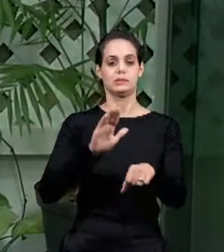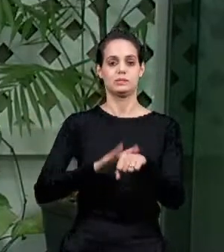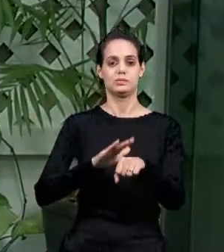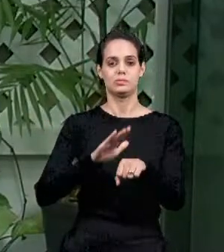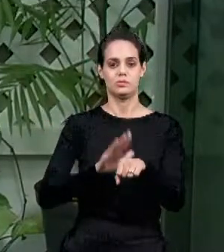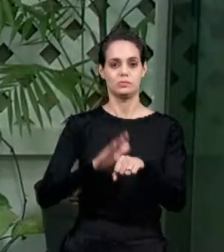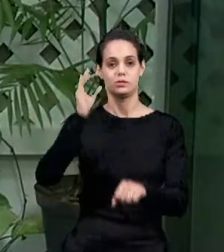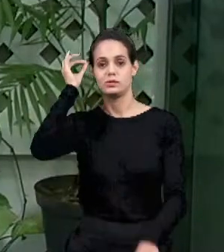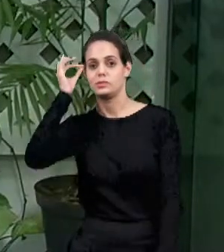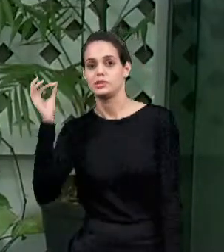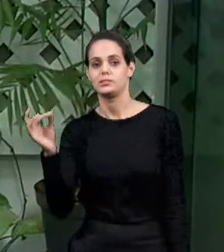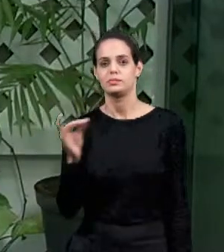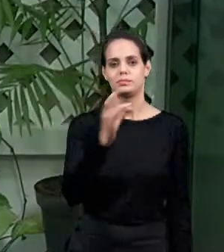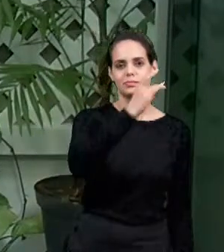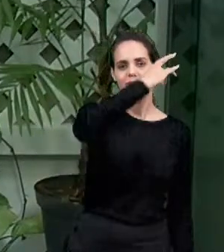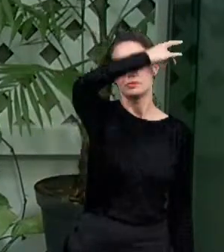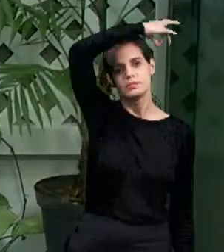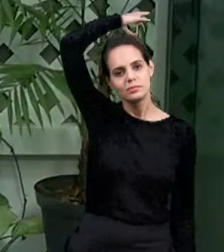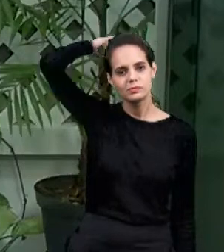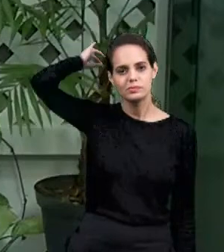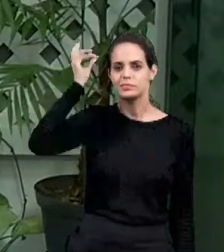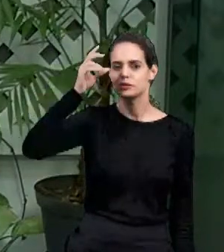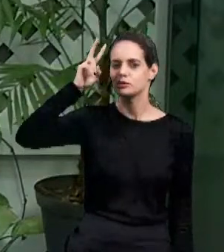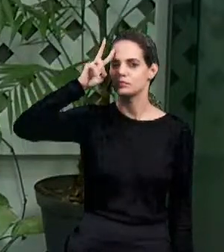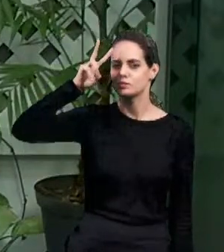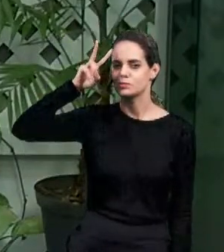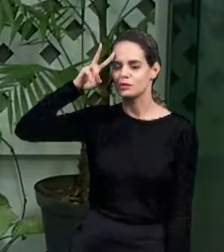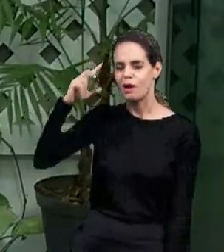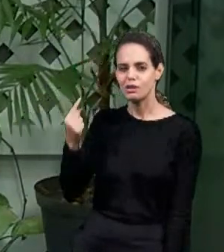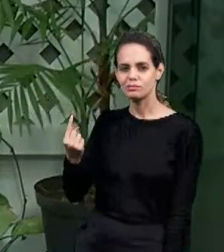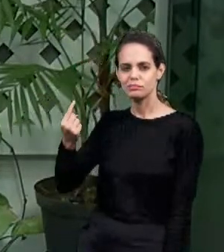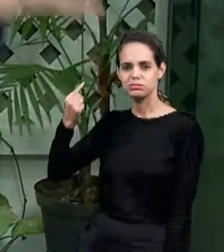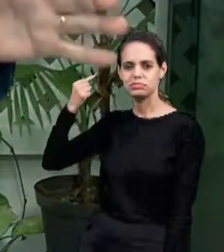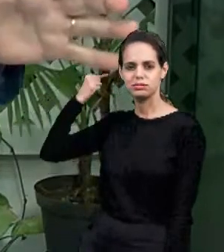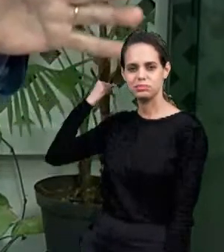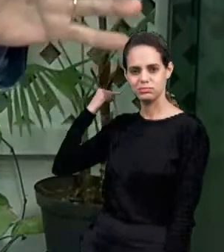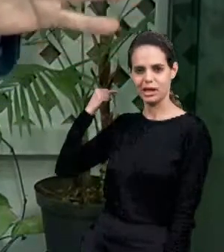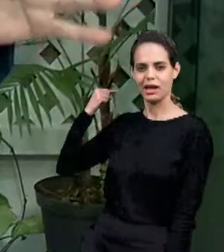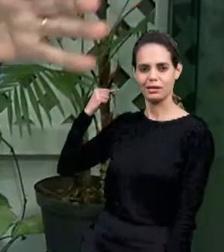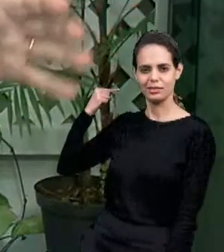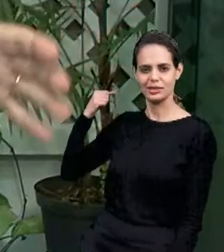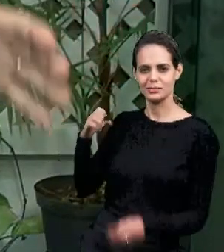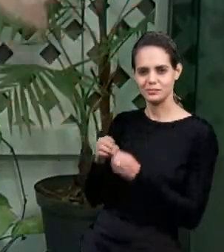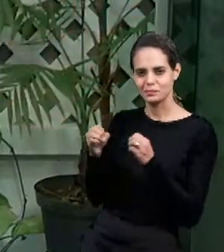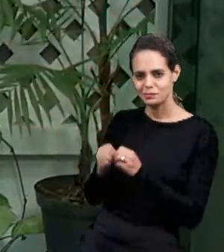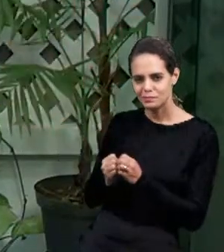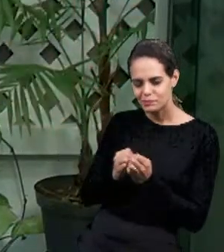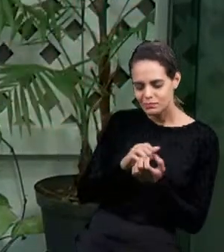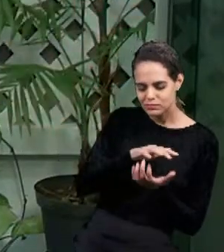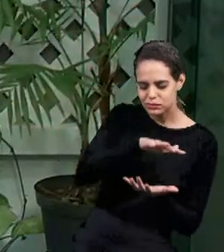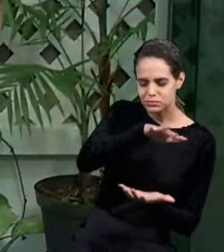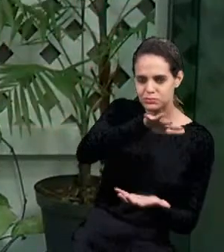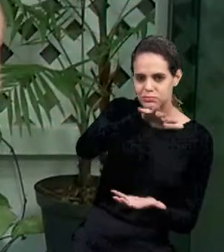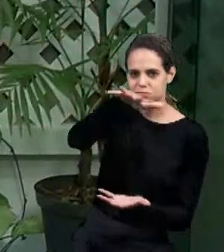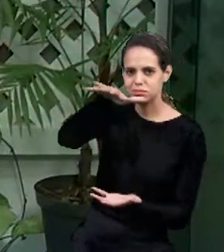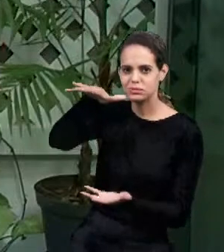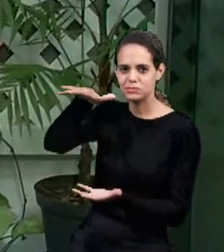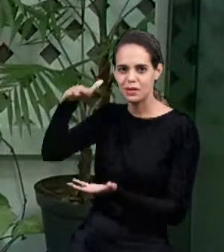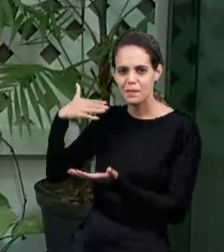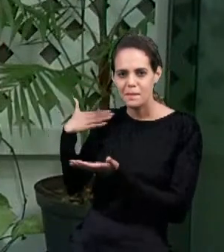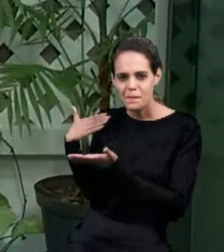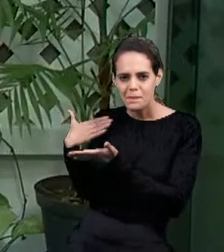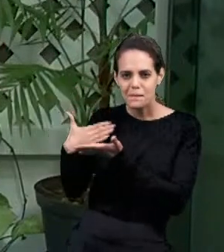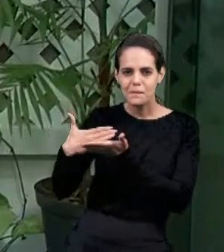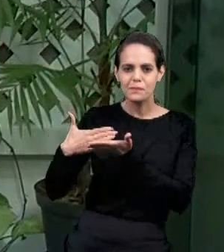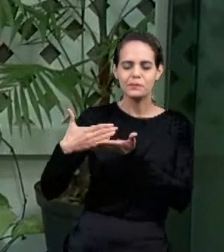o decorrer da história da criação. A partir da criação, o Espírito Santo